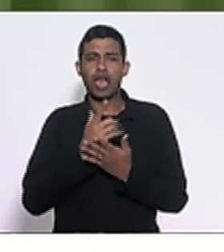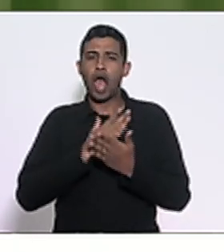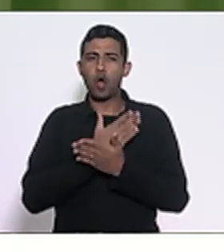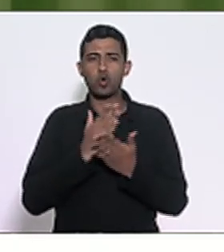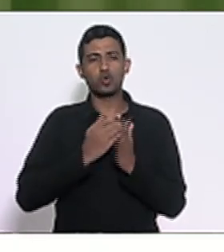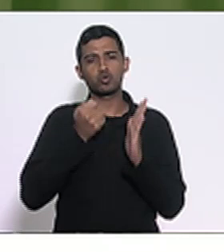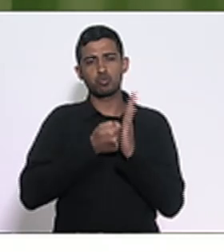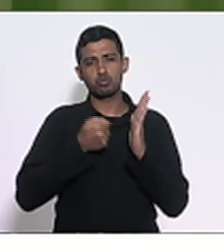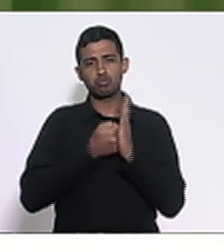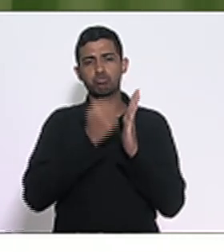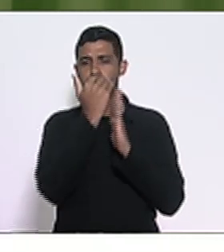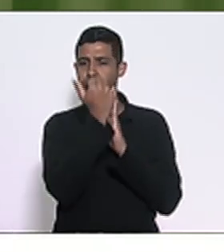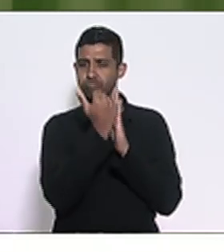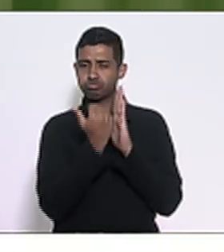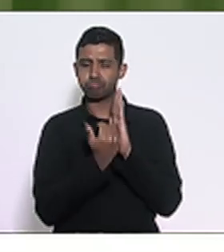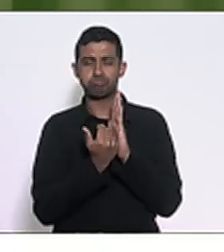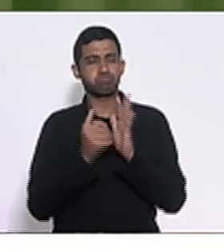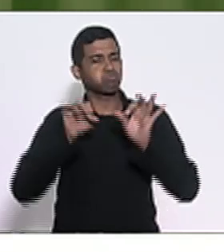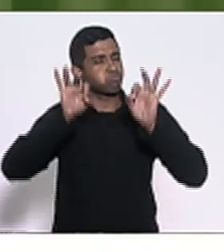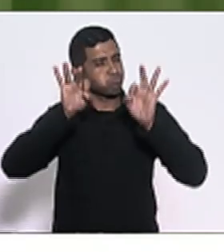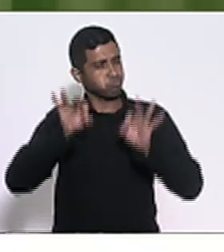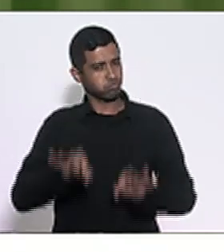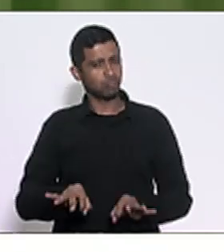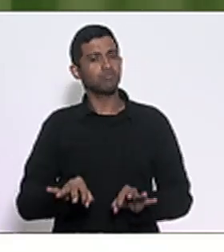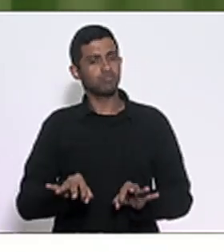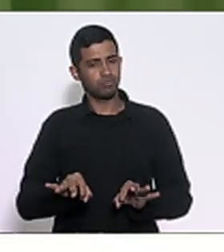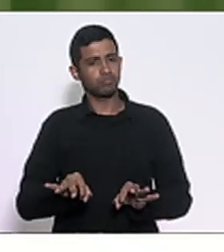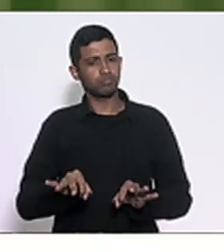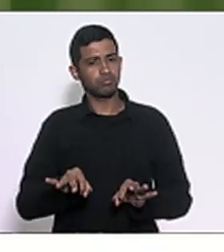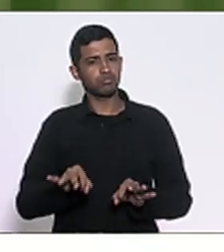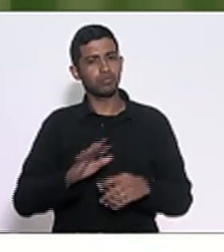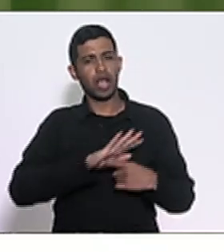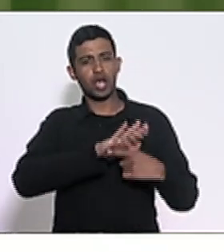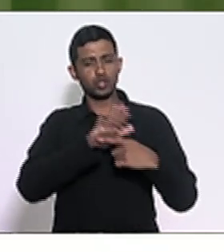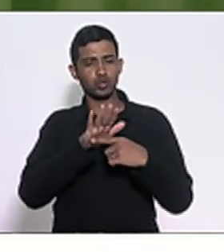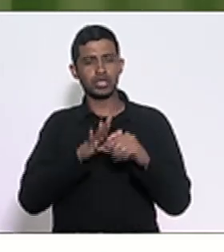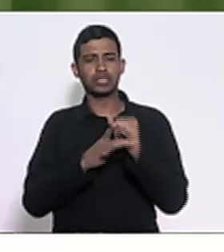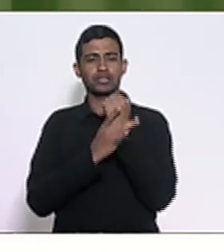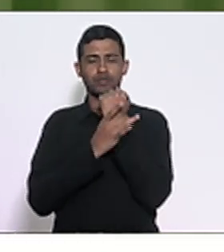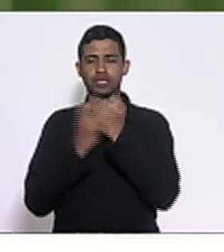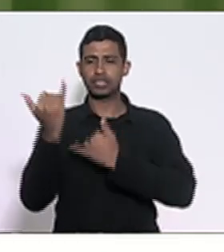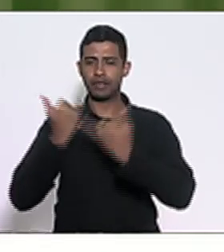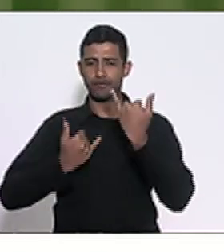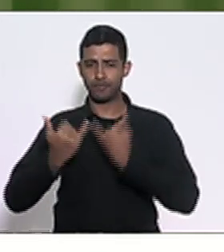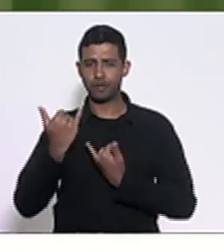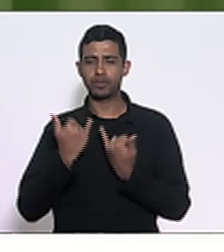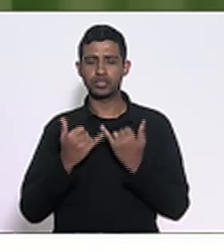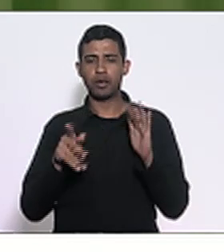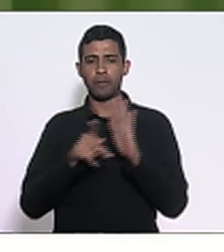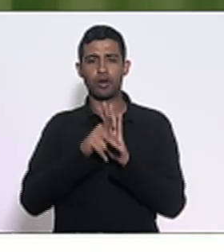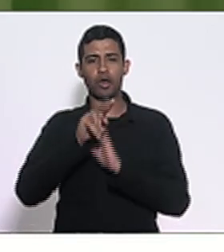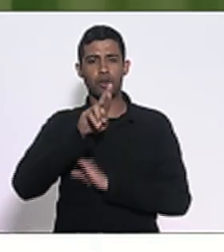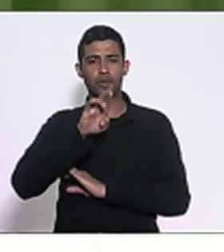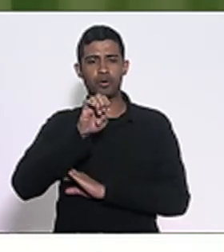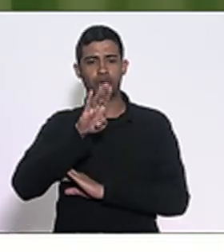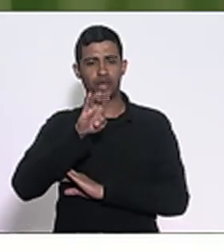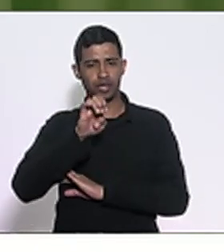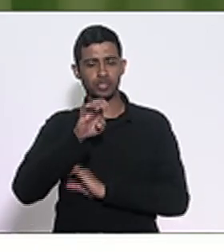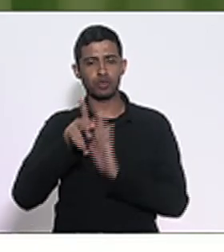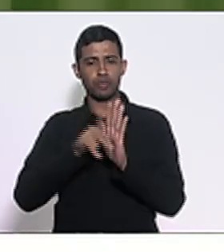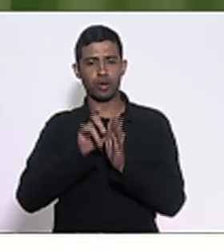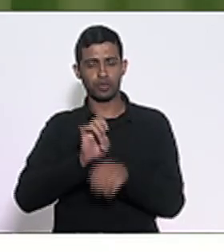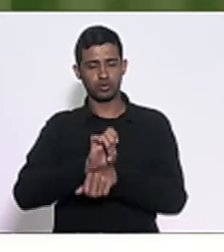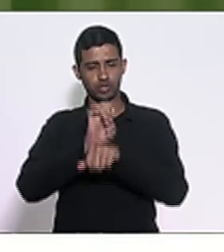definidos e bem dimensionados com relação à segurança da informação, né, da rede do Estado, digamos assim, da rede